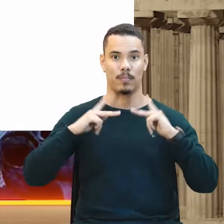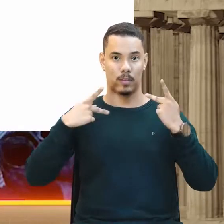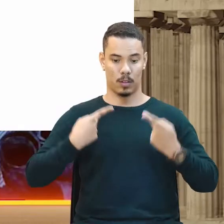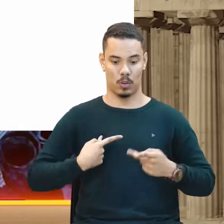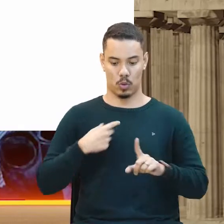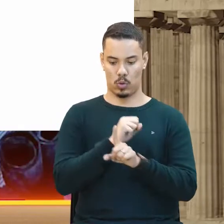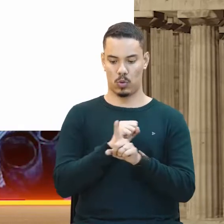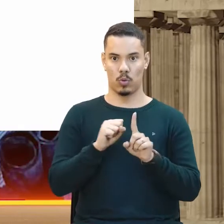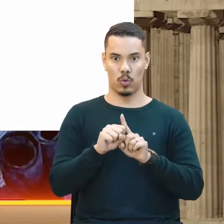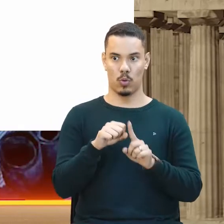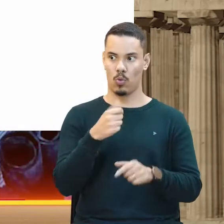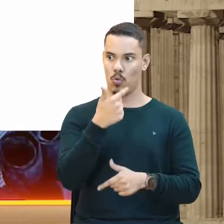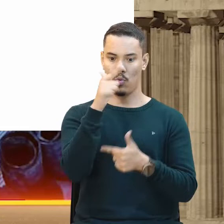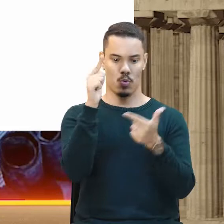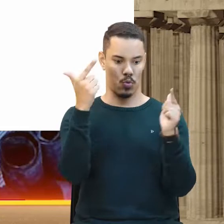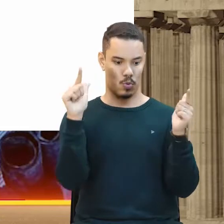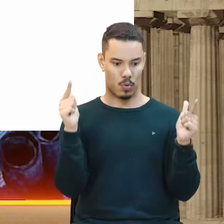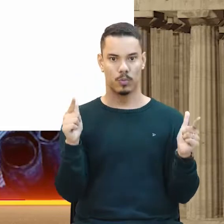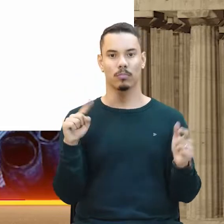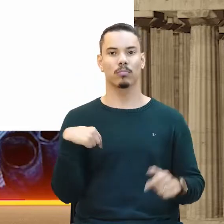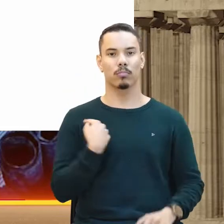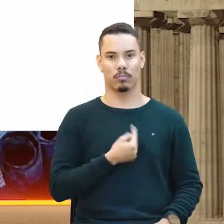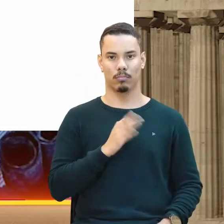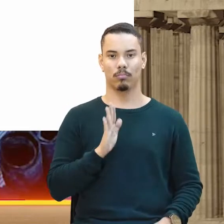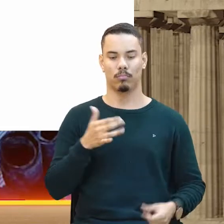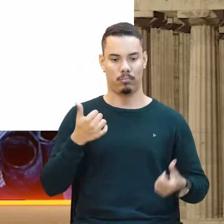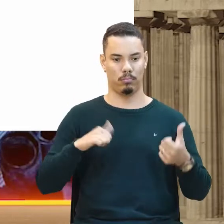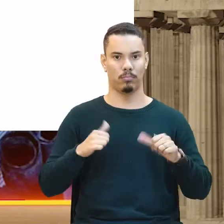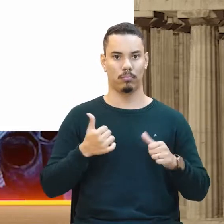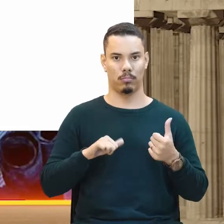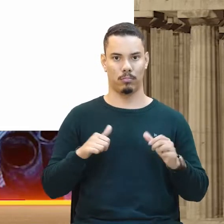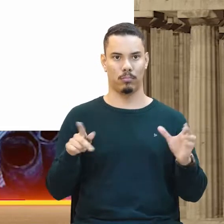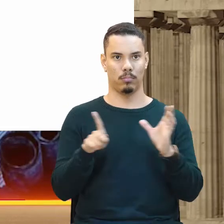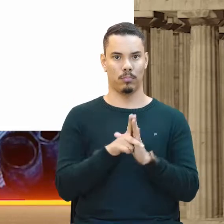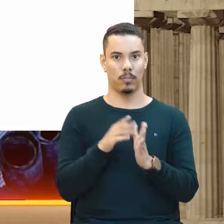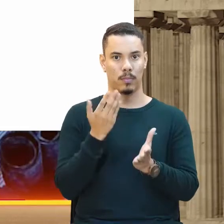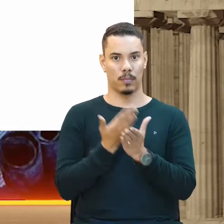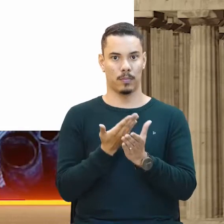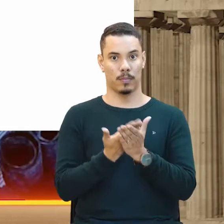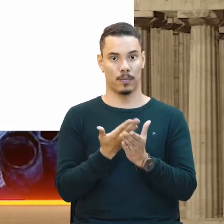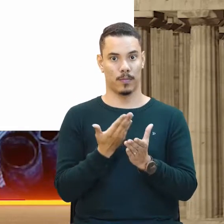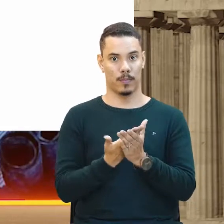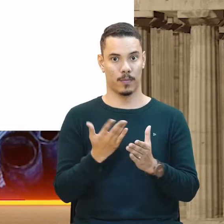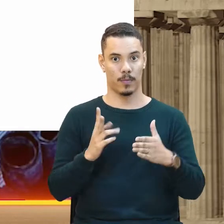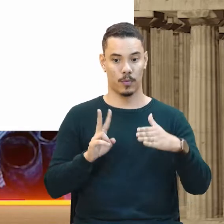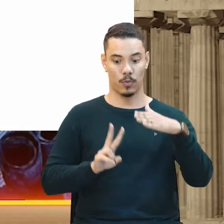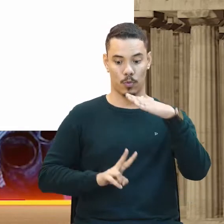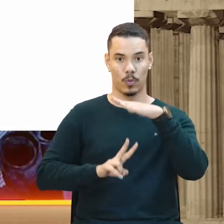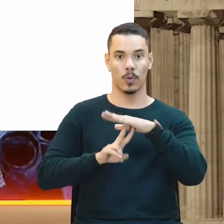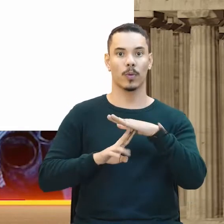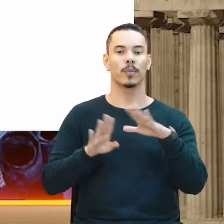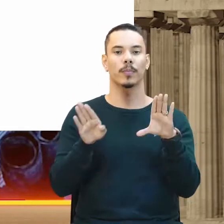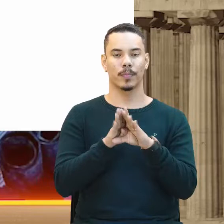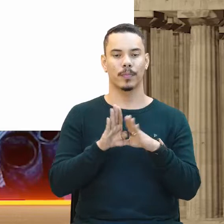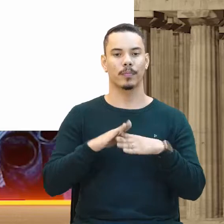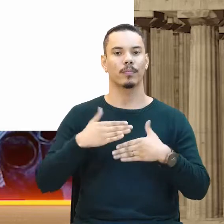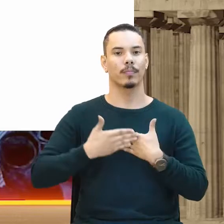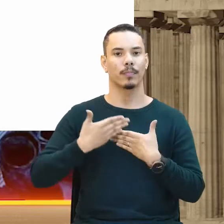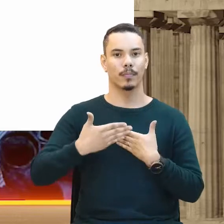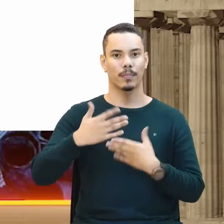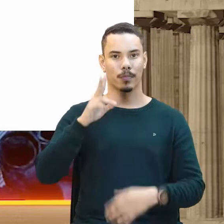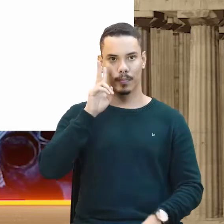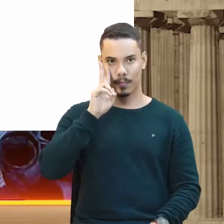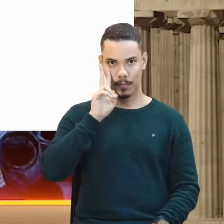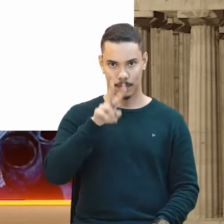com outros seres, que a gente analisou nas aulas da unidade 2, e que depois a gente vai também dar um pulinho,